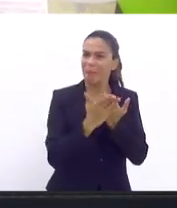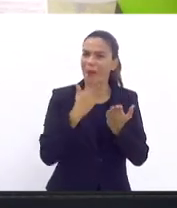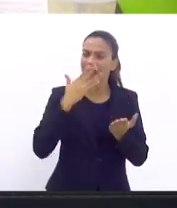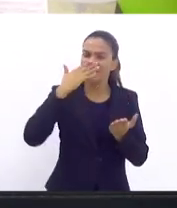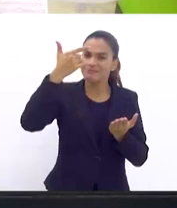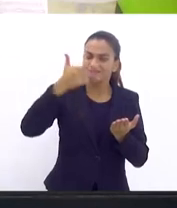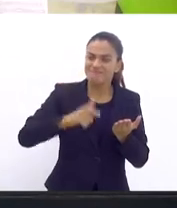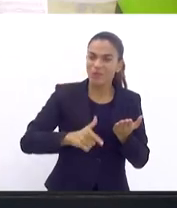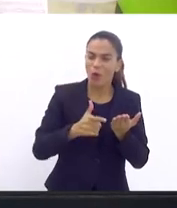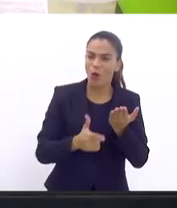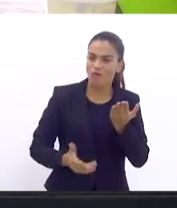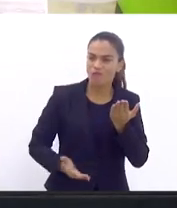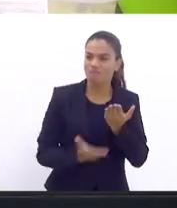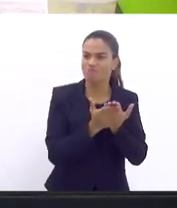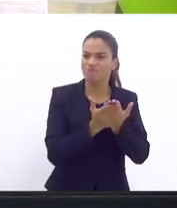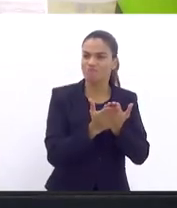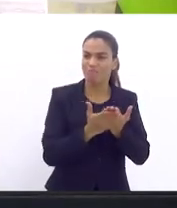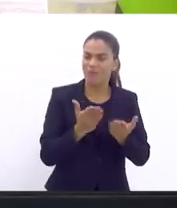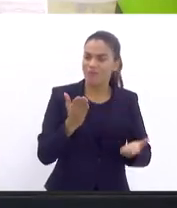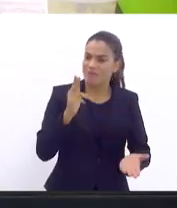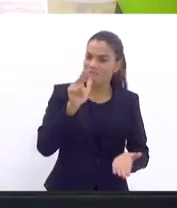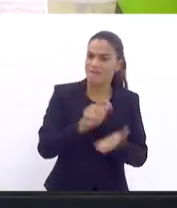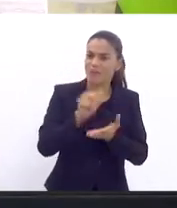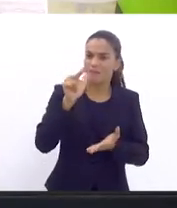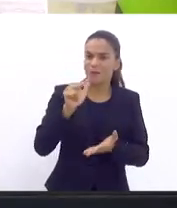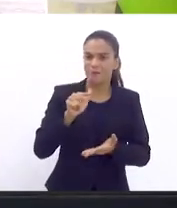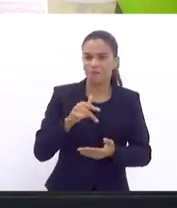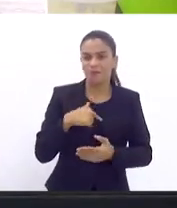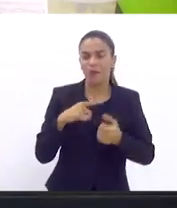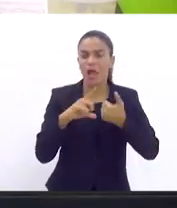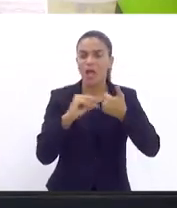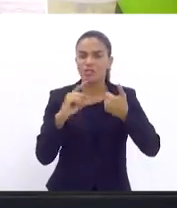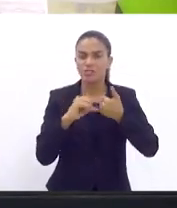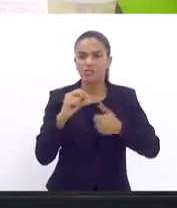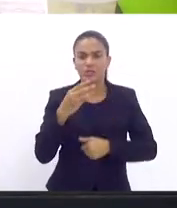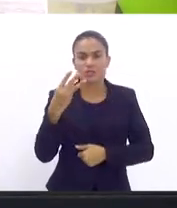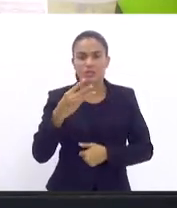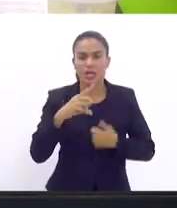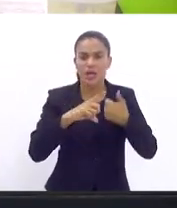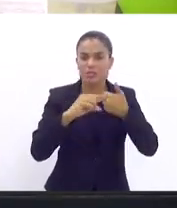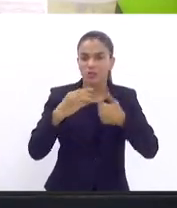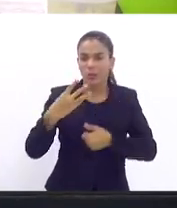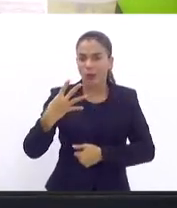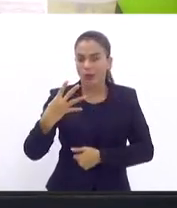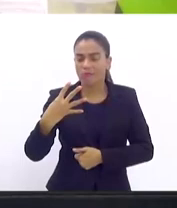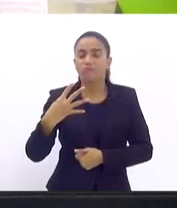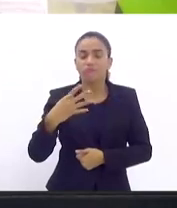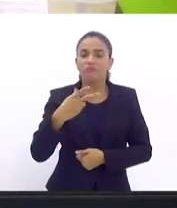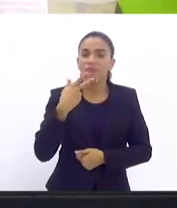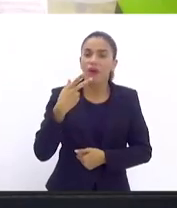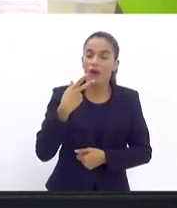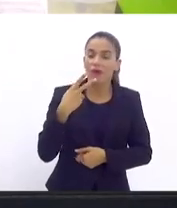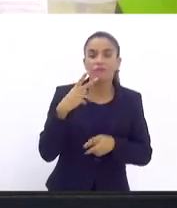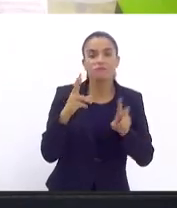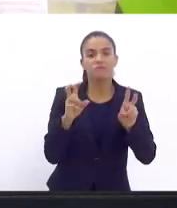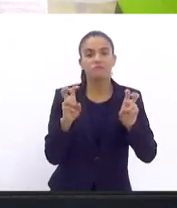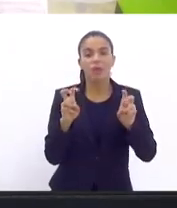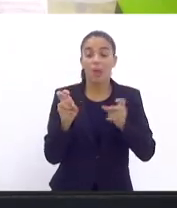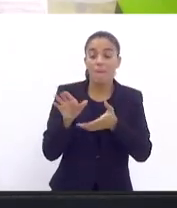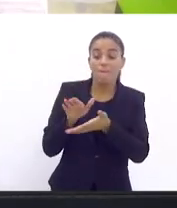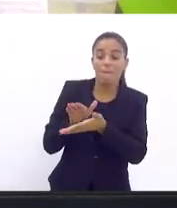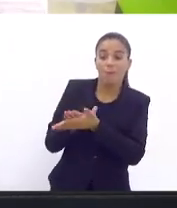em alguns artigos como no artigo 3º no artigo 4º né reforça a lógica da